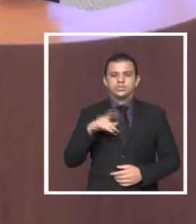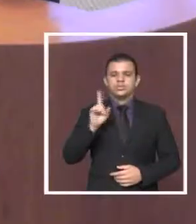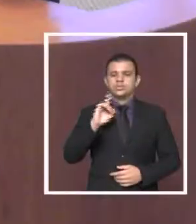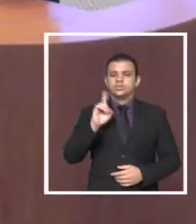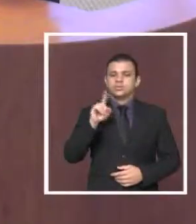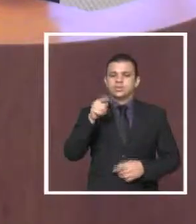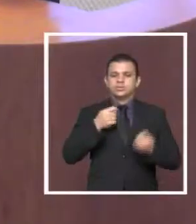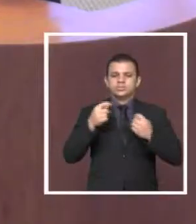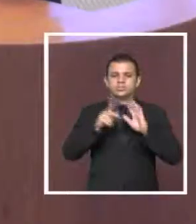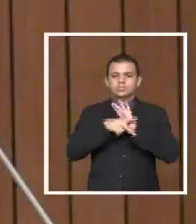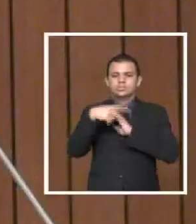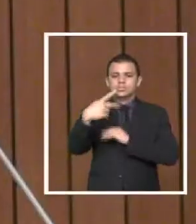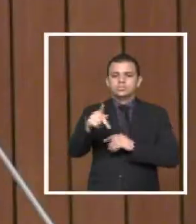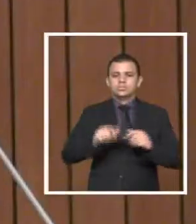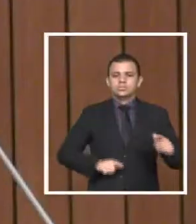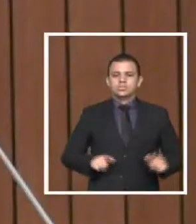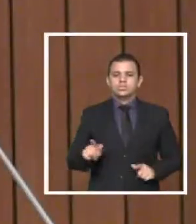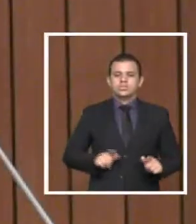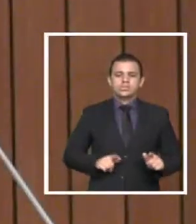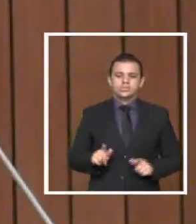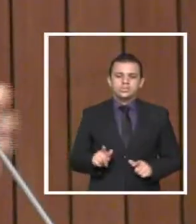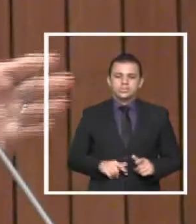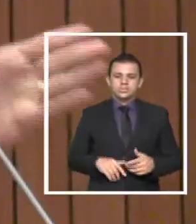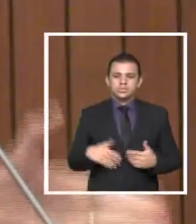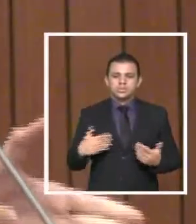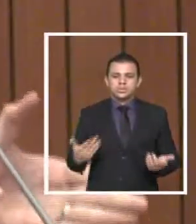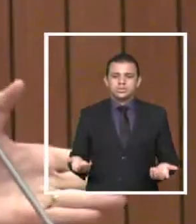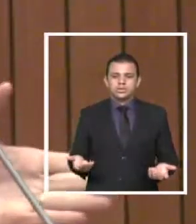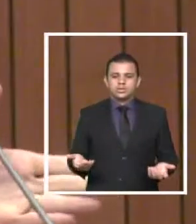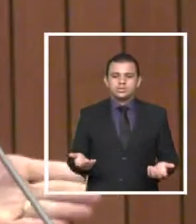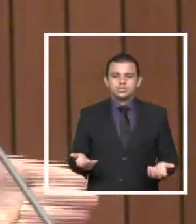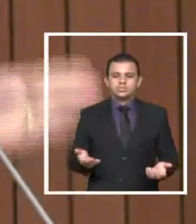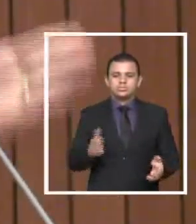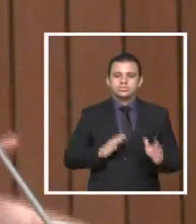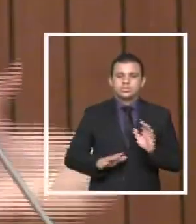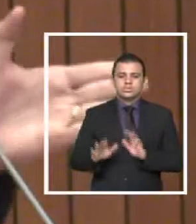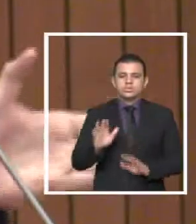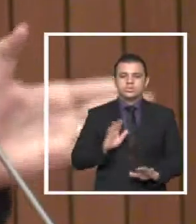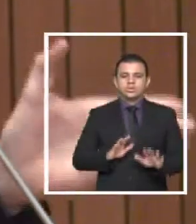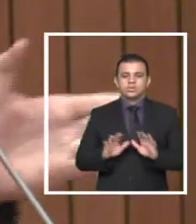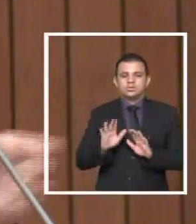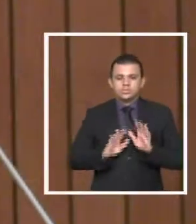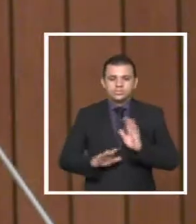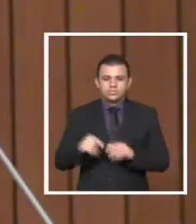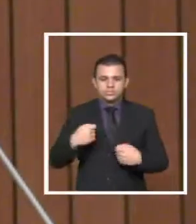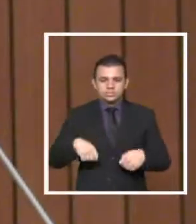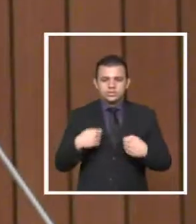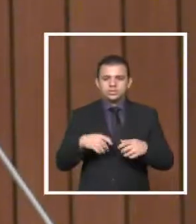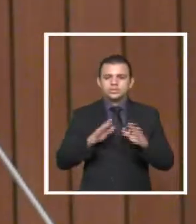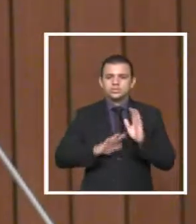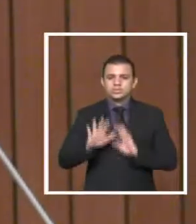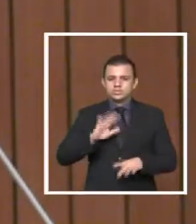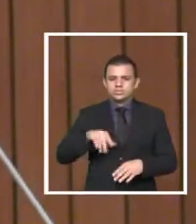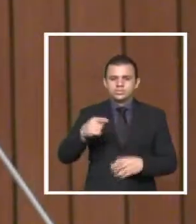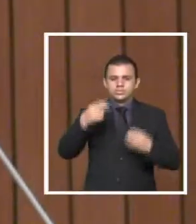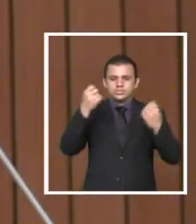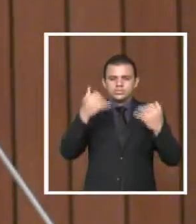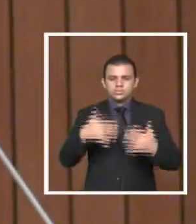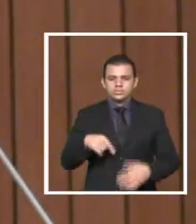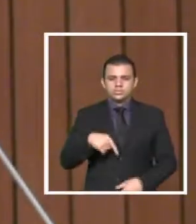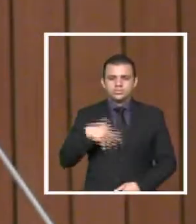Então, assim, cuidado, muito cuidado com o que Vossa Excelência defende nesta